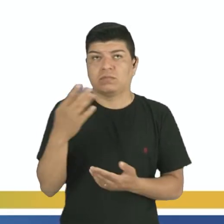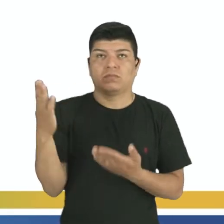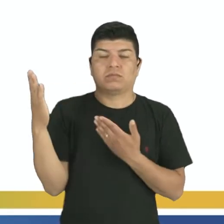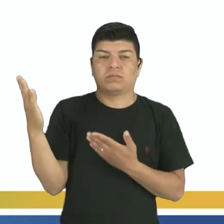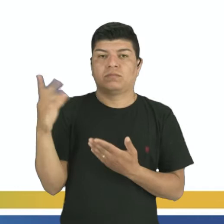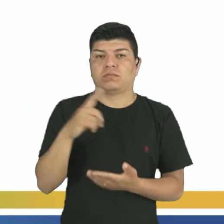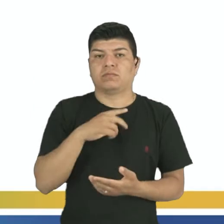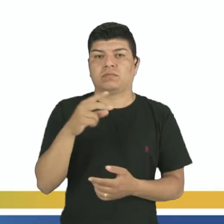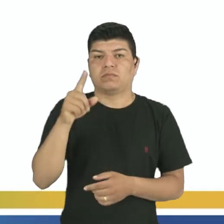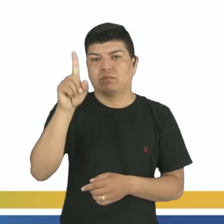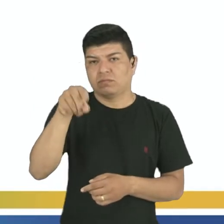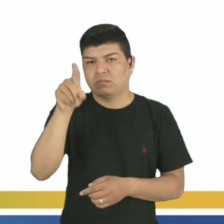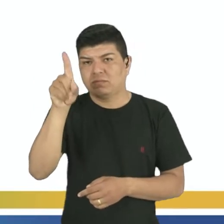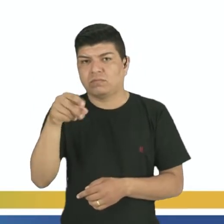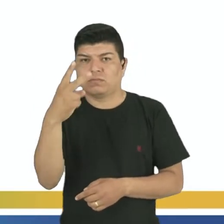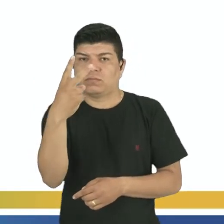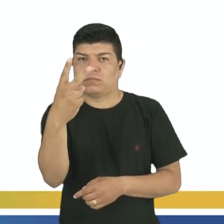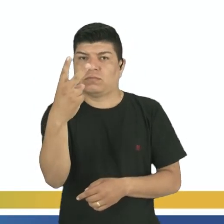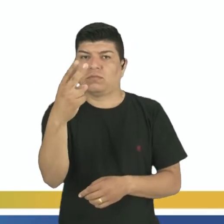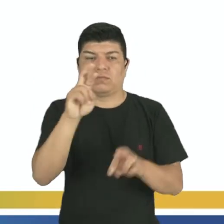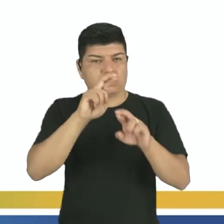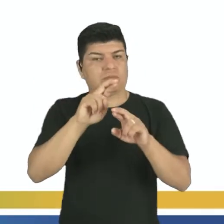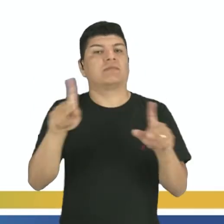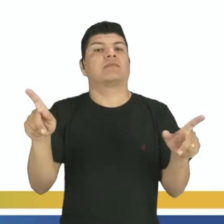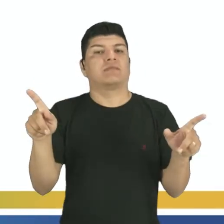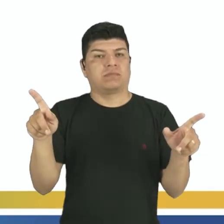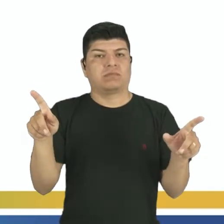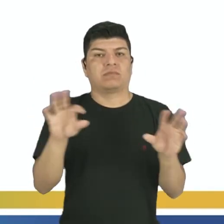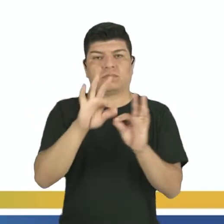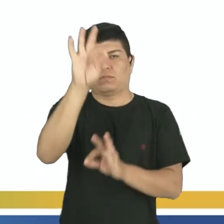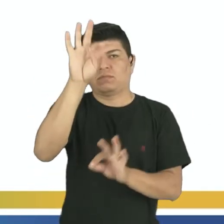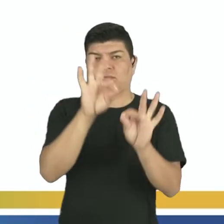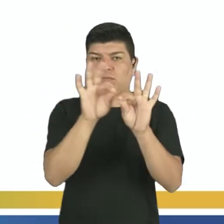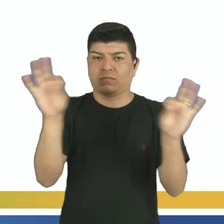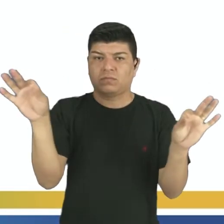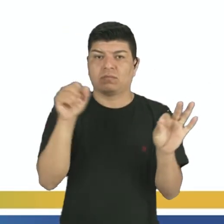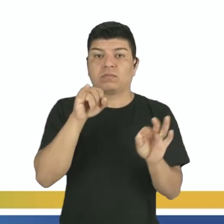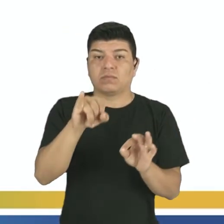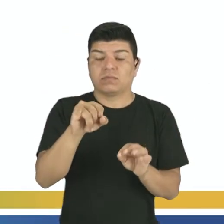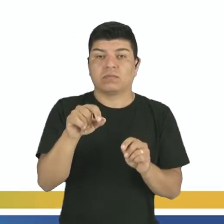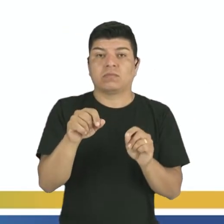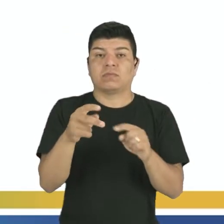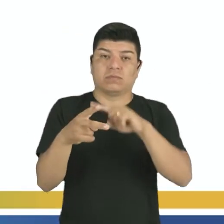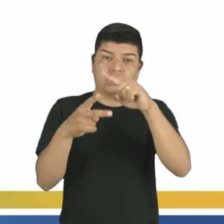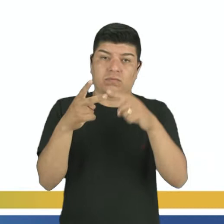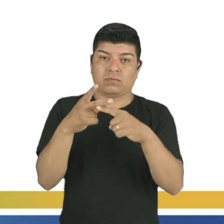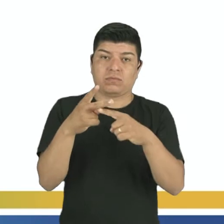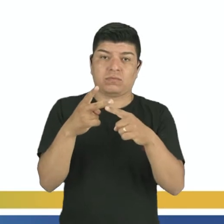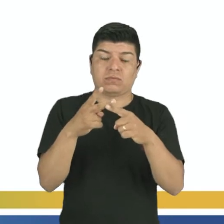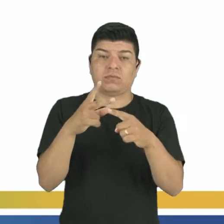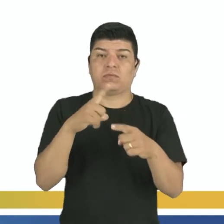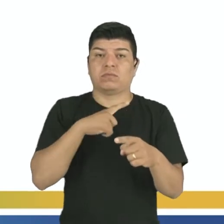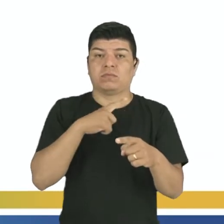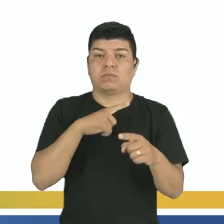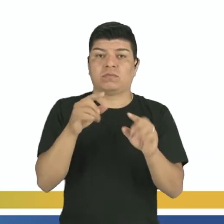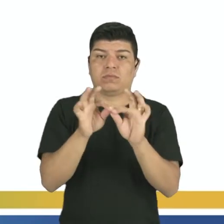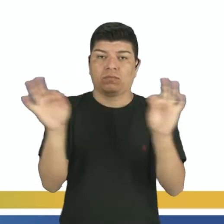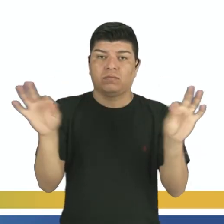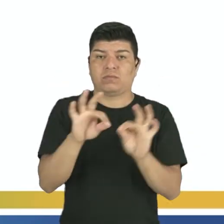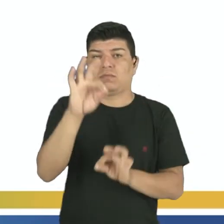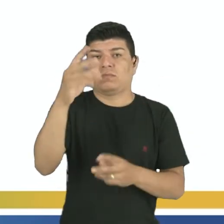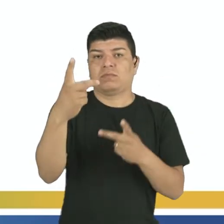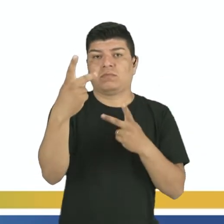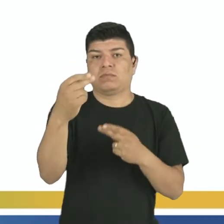lado aqui que tem 2 tracinhos tem uma medida diferente desta. Se eu dissesse que esses 2 lados têm medidas iguais, aqui eu colocaria só